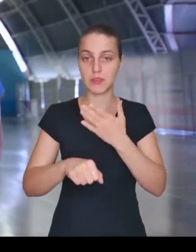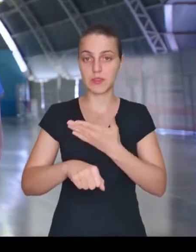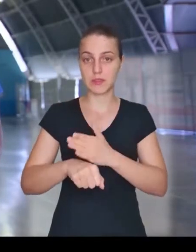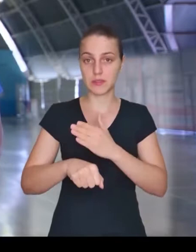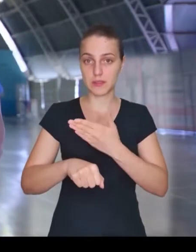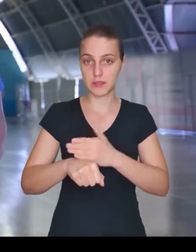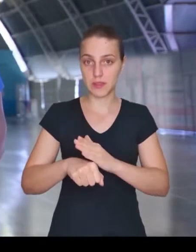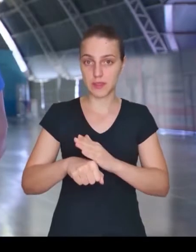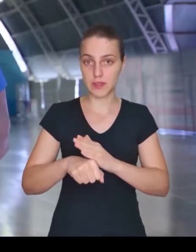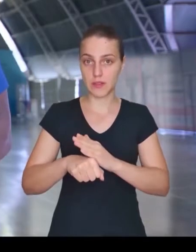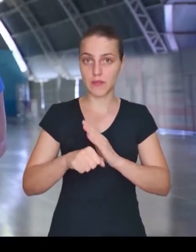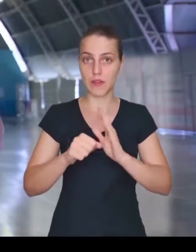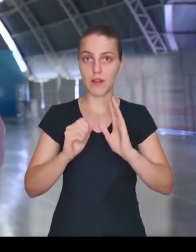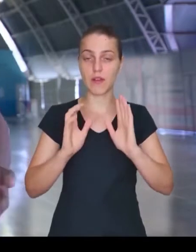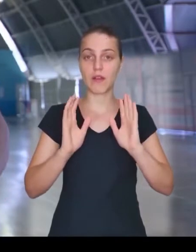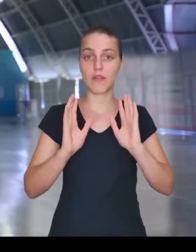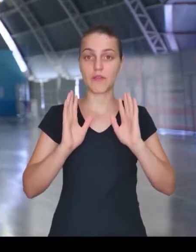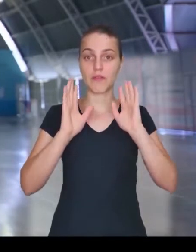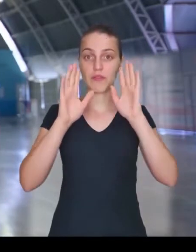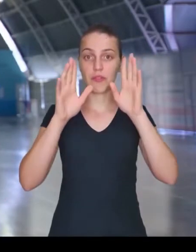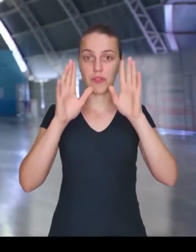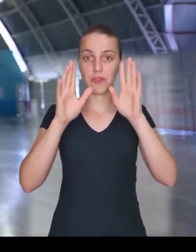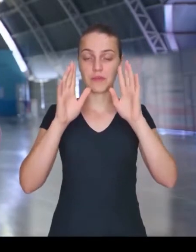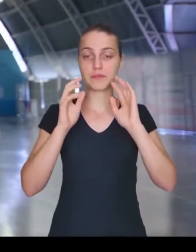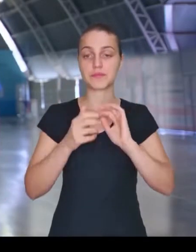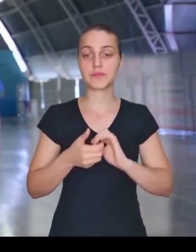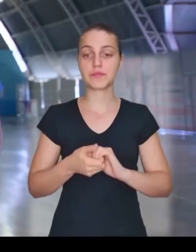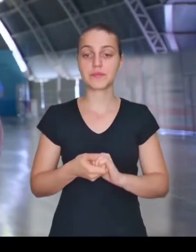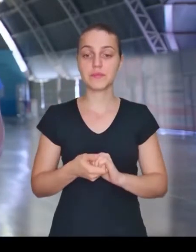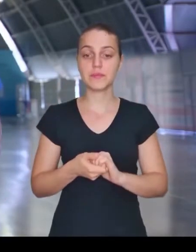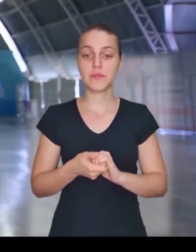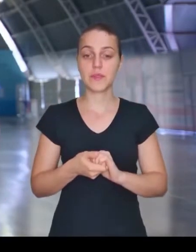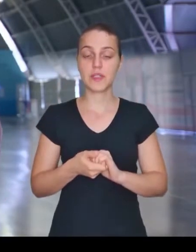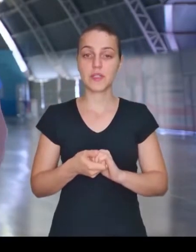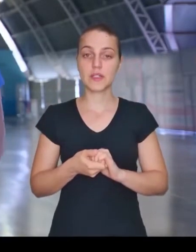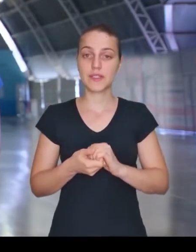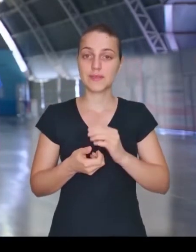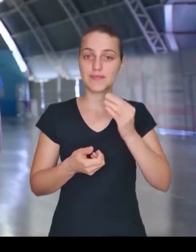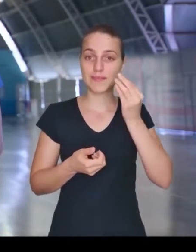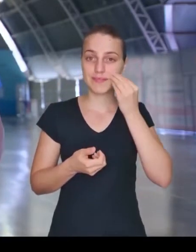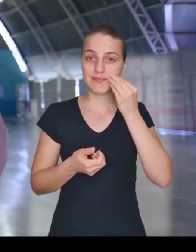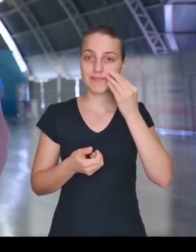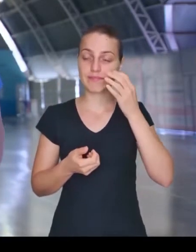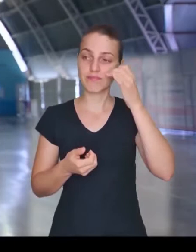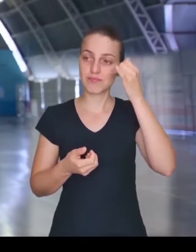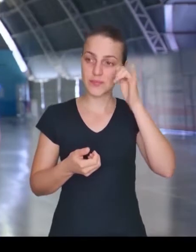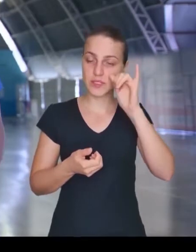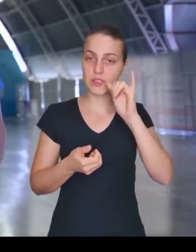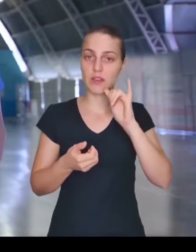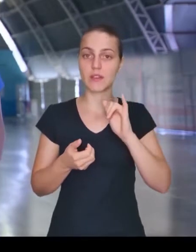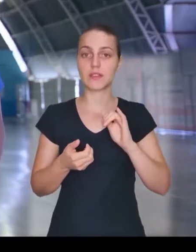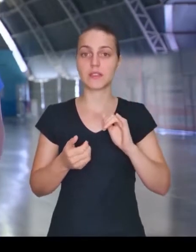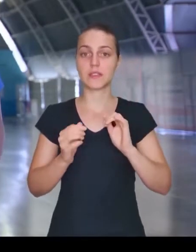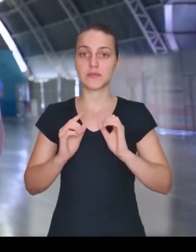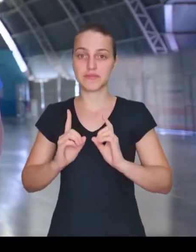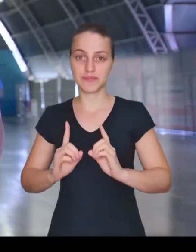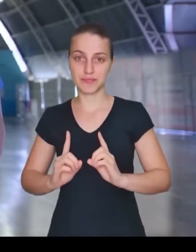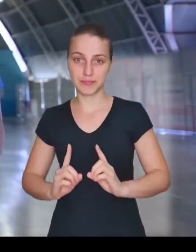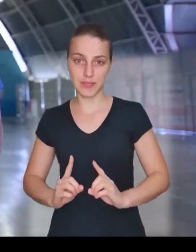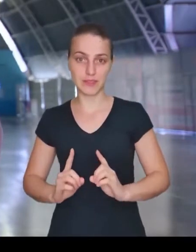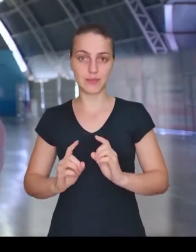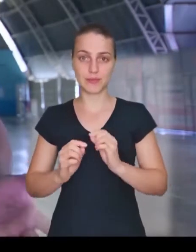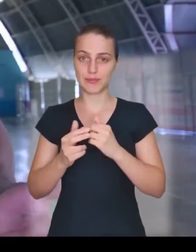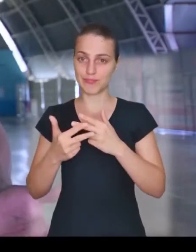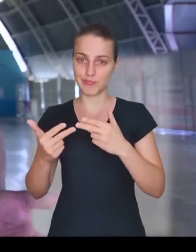Isso eu tentava se ocupar de várias formas para evitar alguma depressão, alguma coisa assim. E